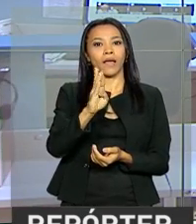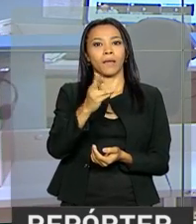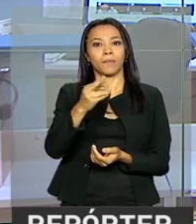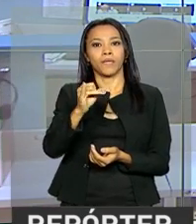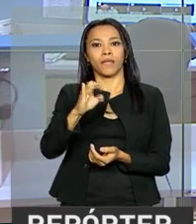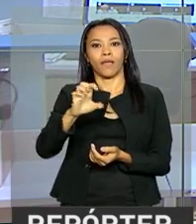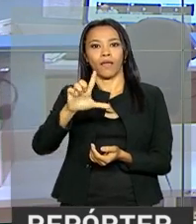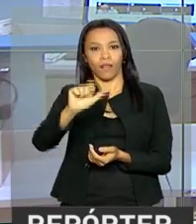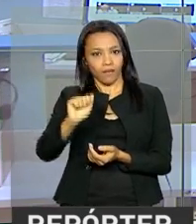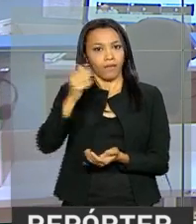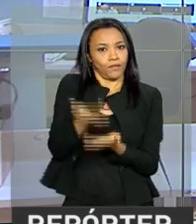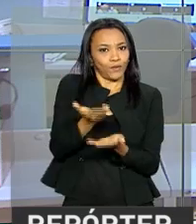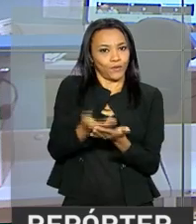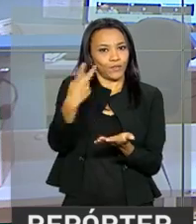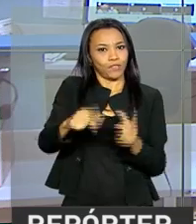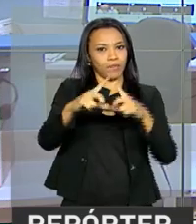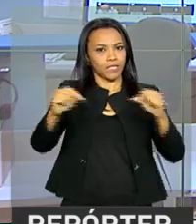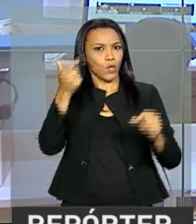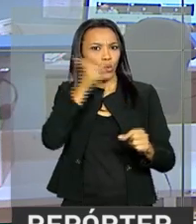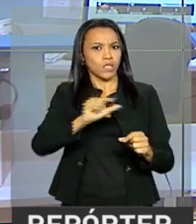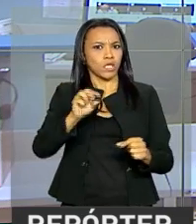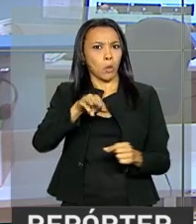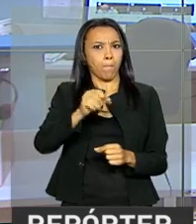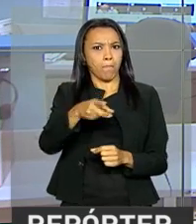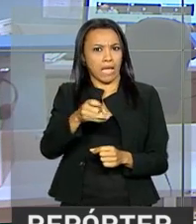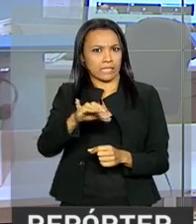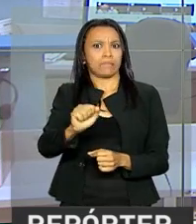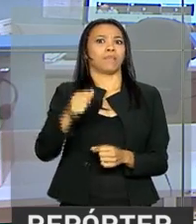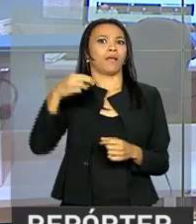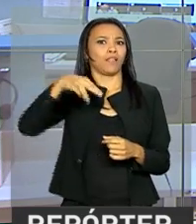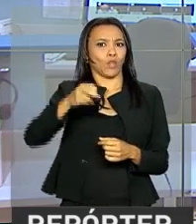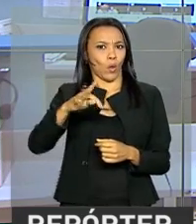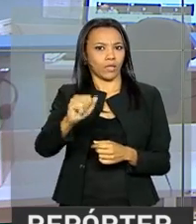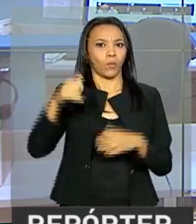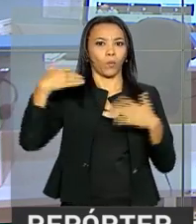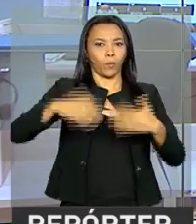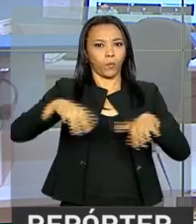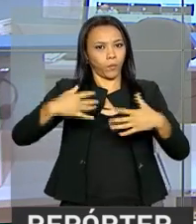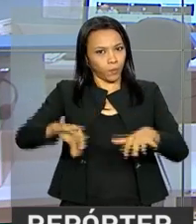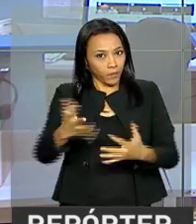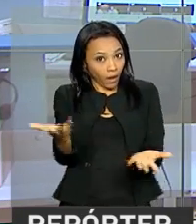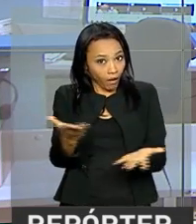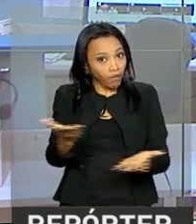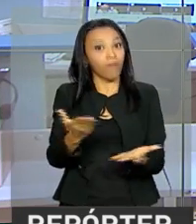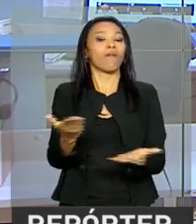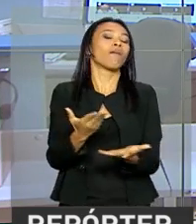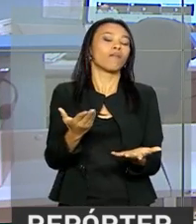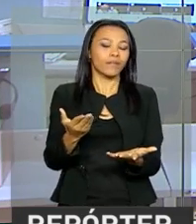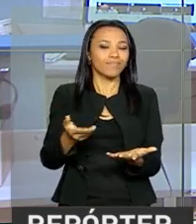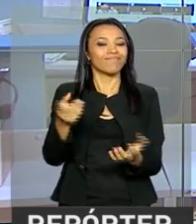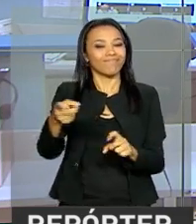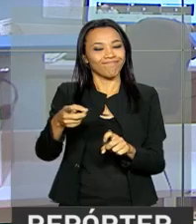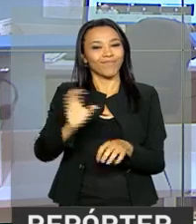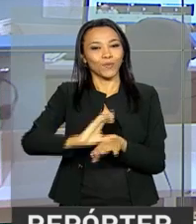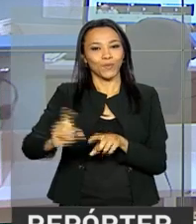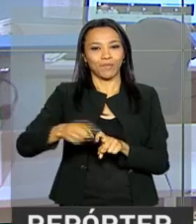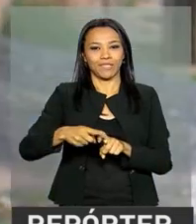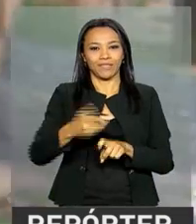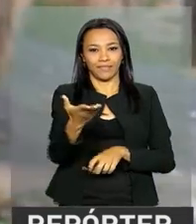Brasília que conseguiu a nota máxima na redação do Enem e agora vai tentar uma vaga em